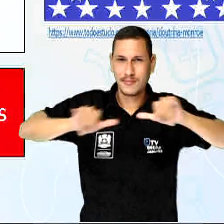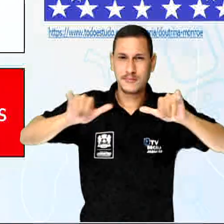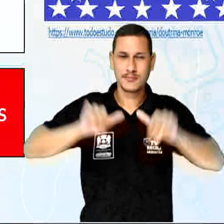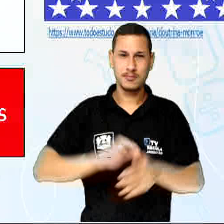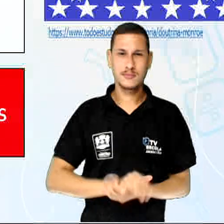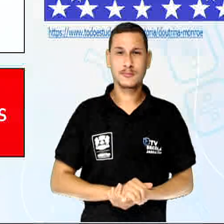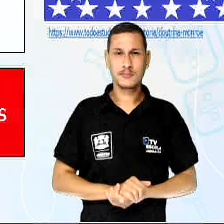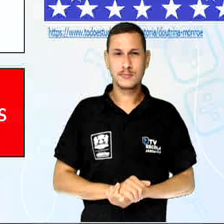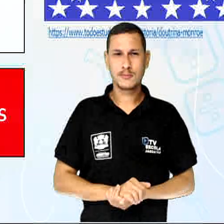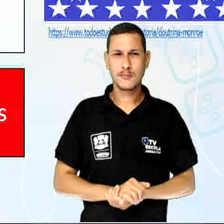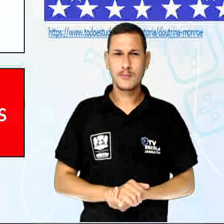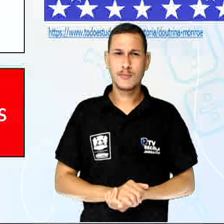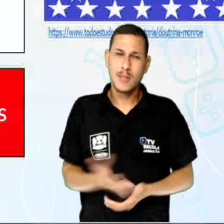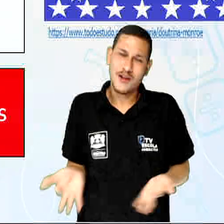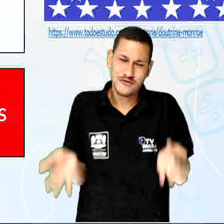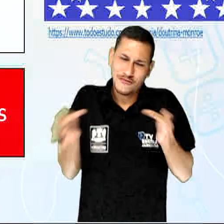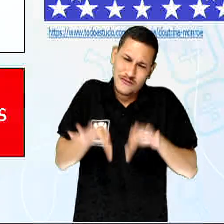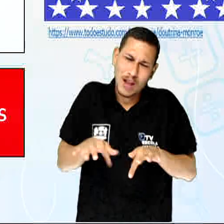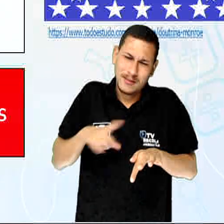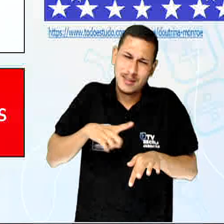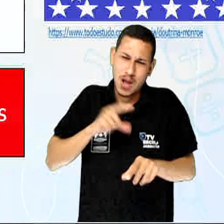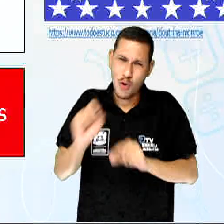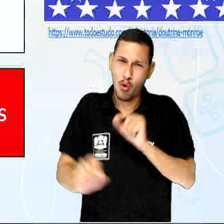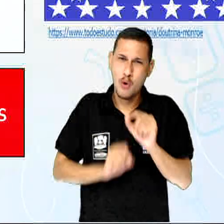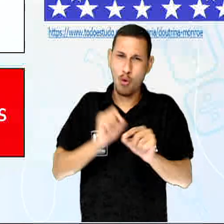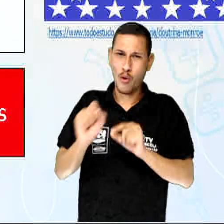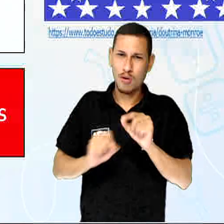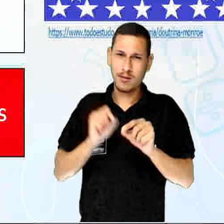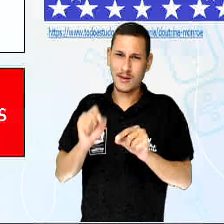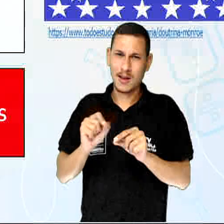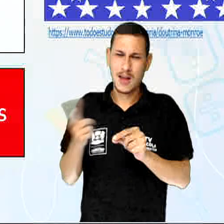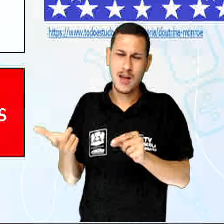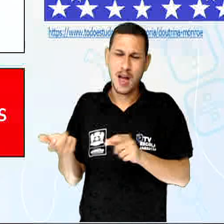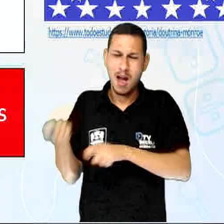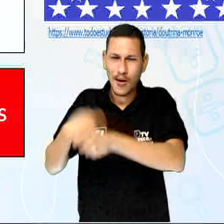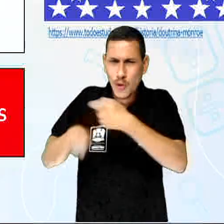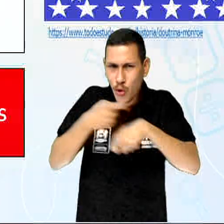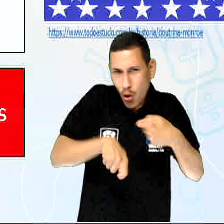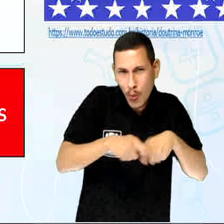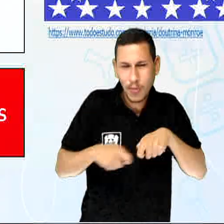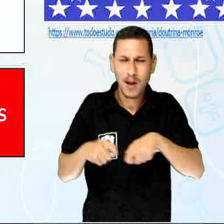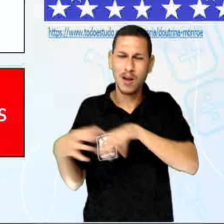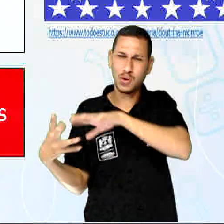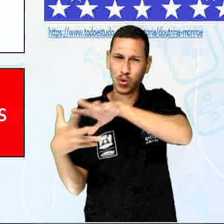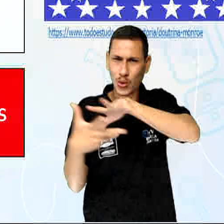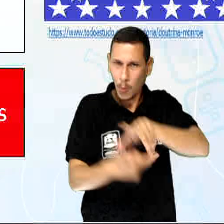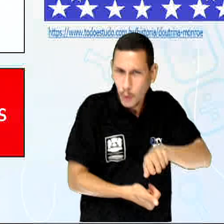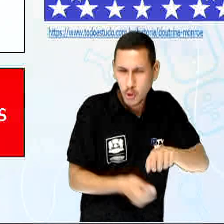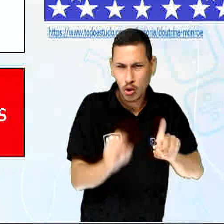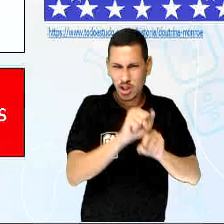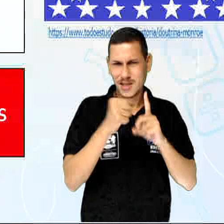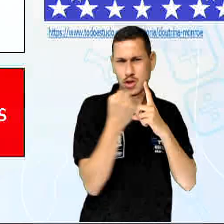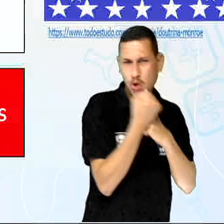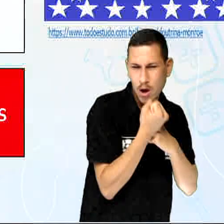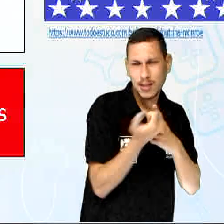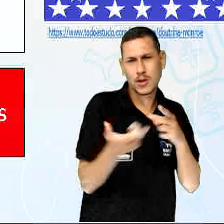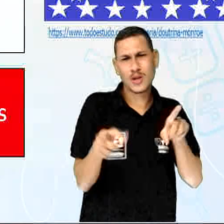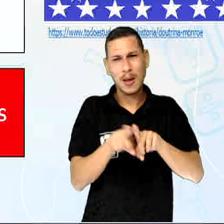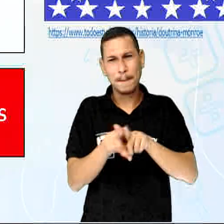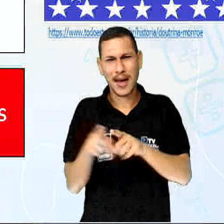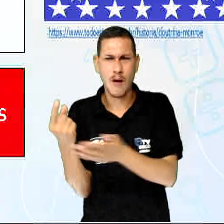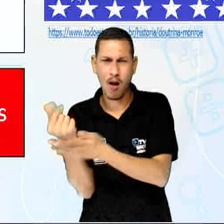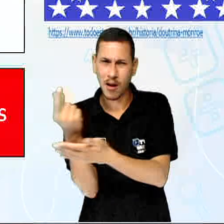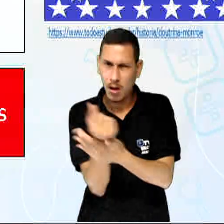E por fim a gente vai ter a bipolarização econômica mundial entre as nações capitalistas e socialistas, que criou padrões